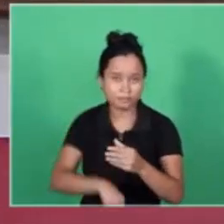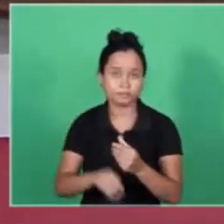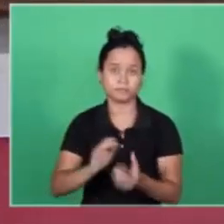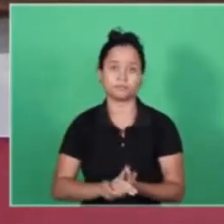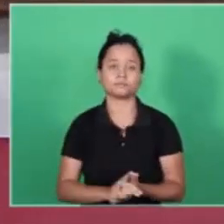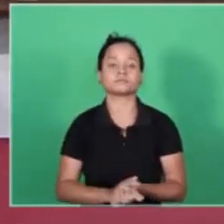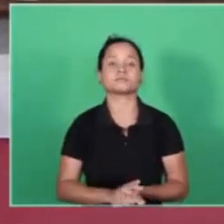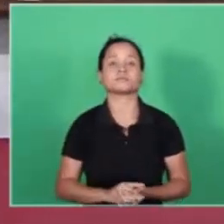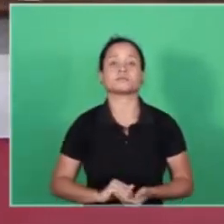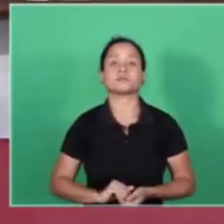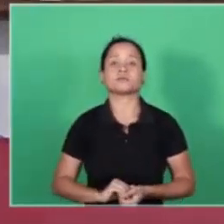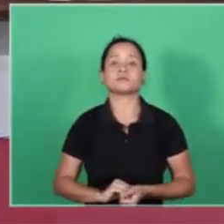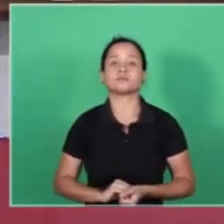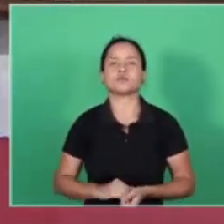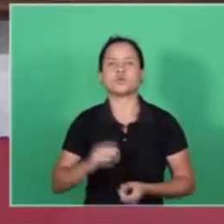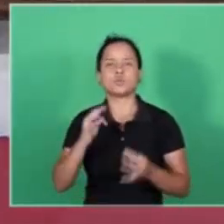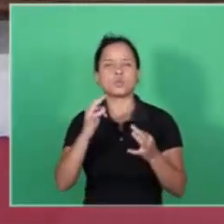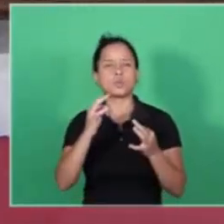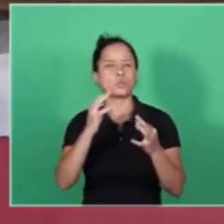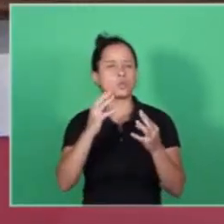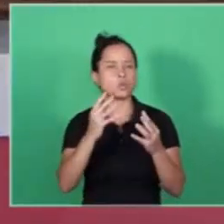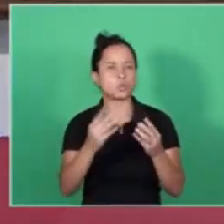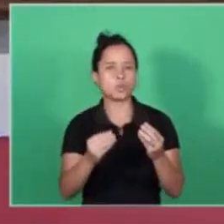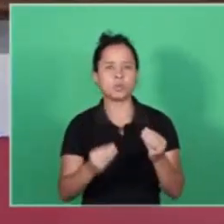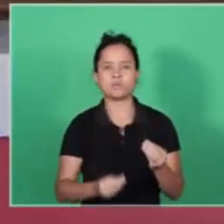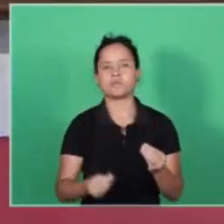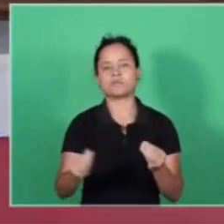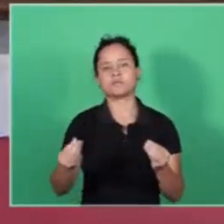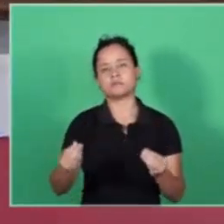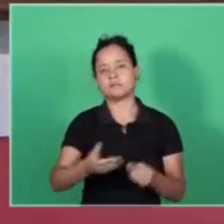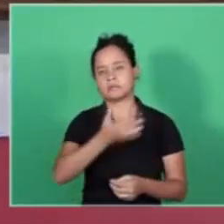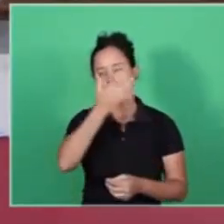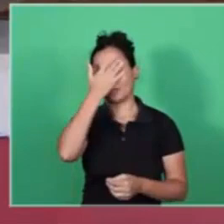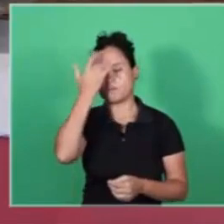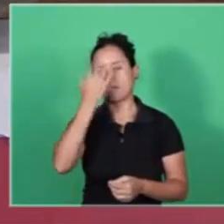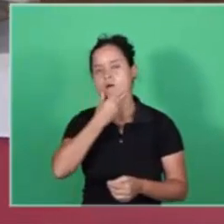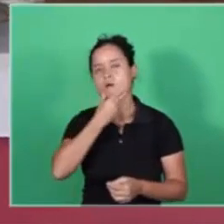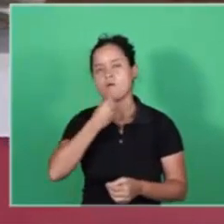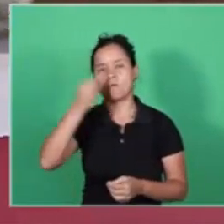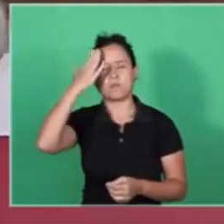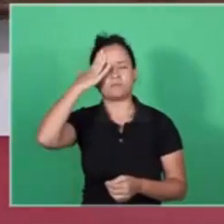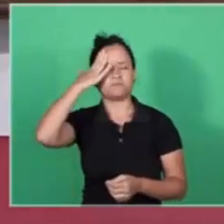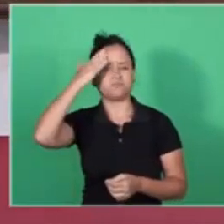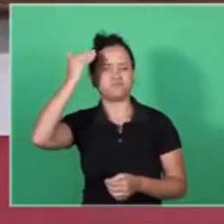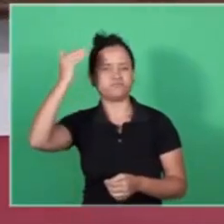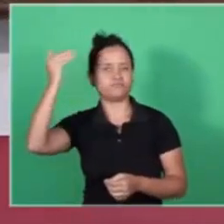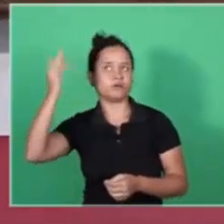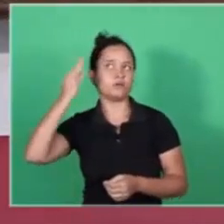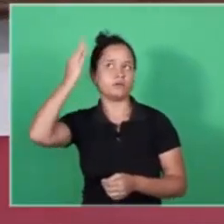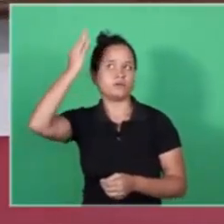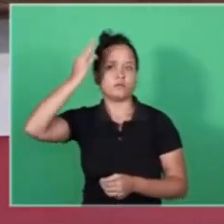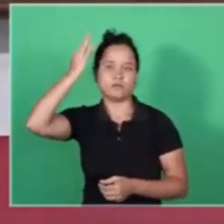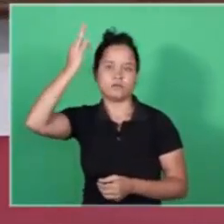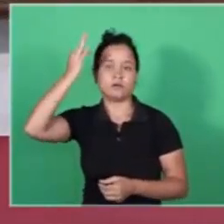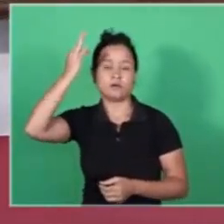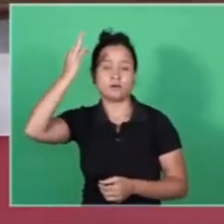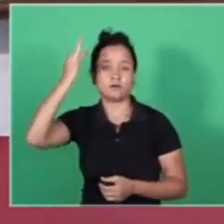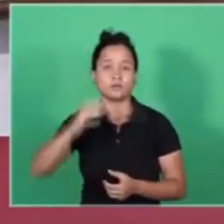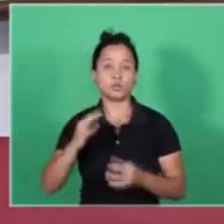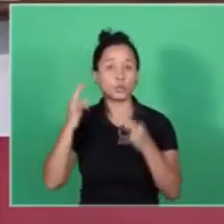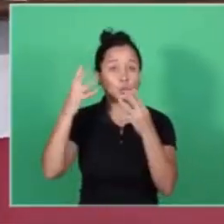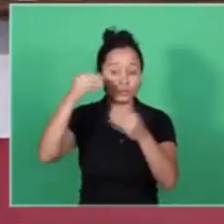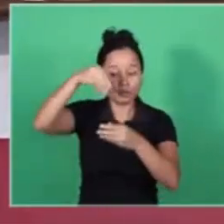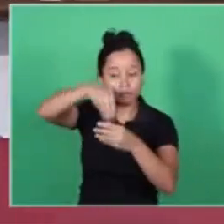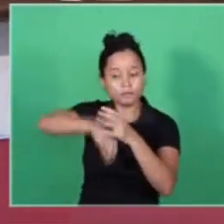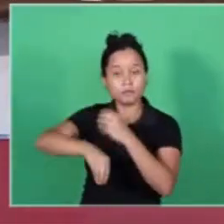metafísica. Kant, metafísica. Os grandes filósofos e os pequenos, todos dentro da metafísica.